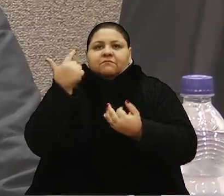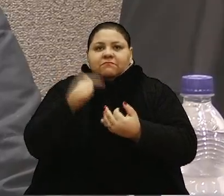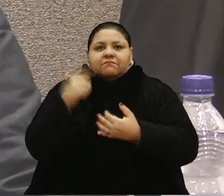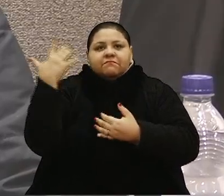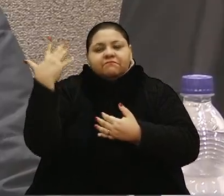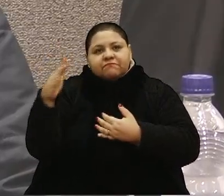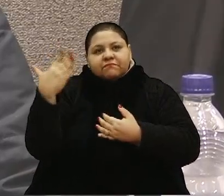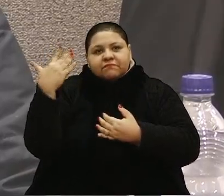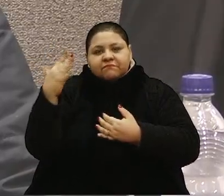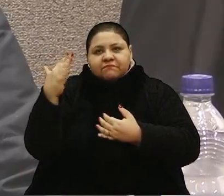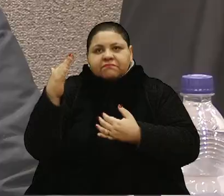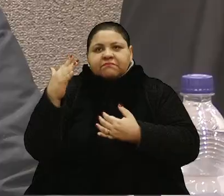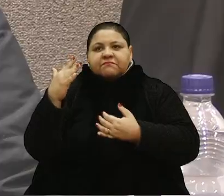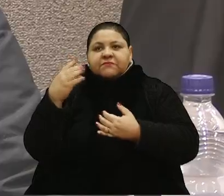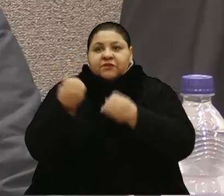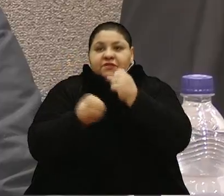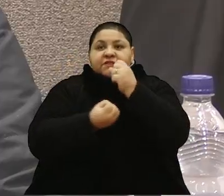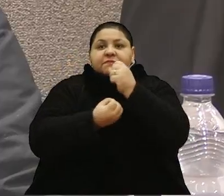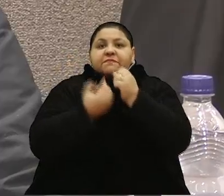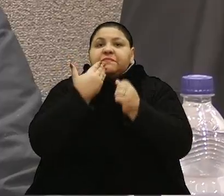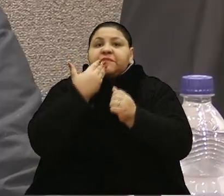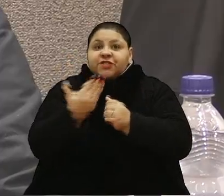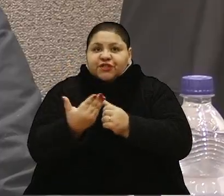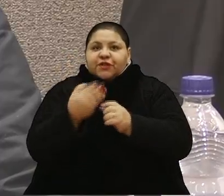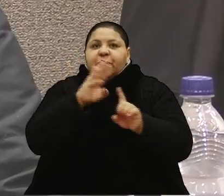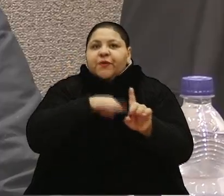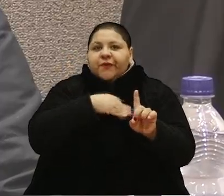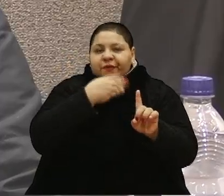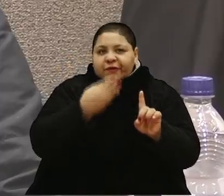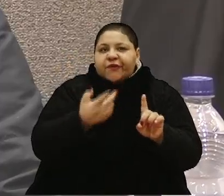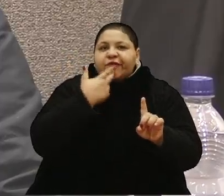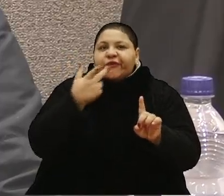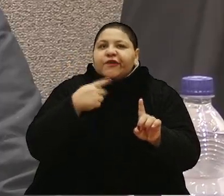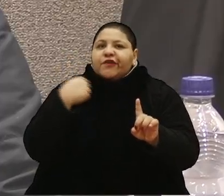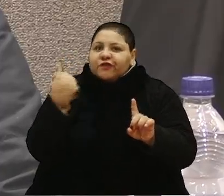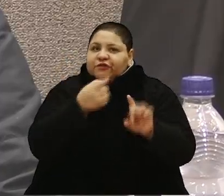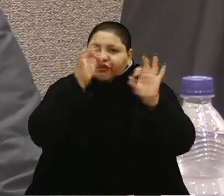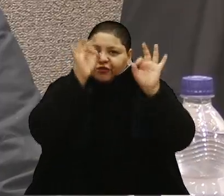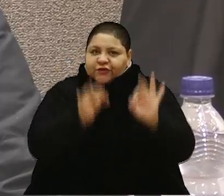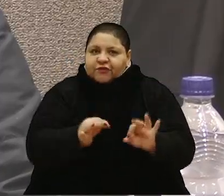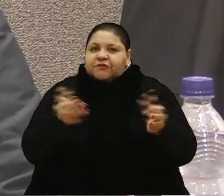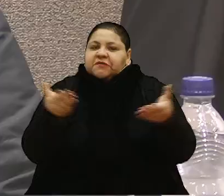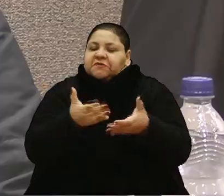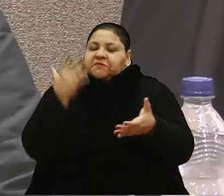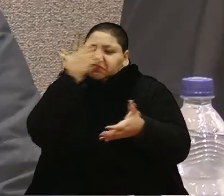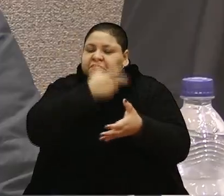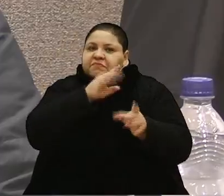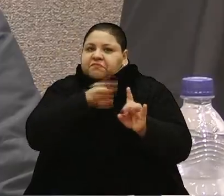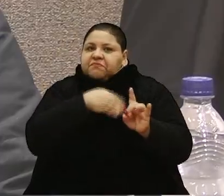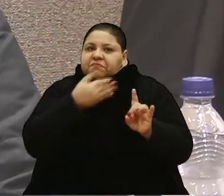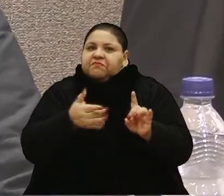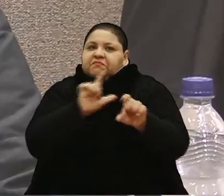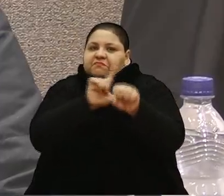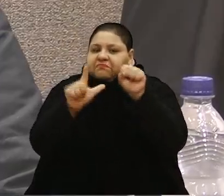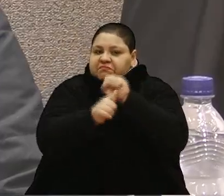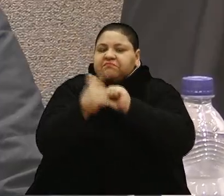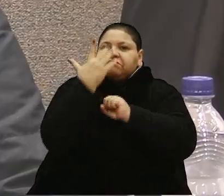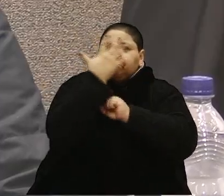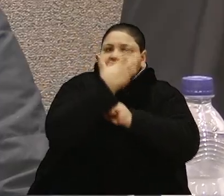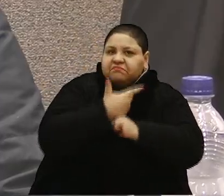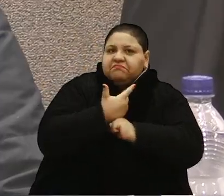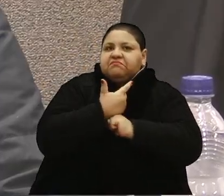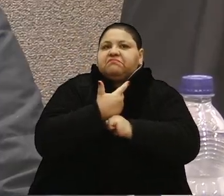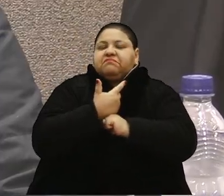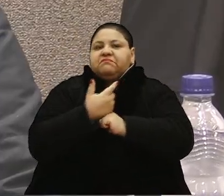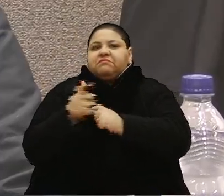parabéns aos proponentes, e dizer que estamos fazendo justiça. Vai ficar uma bela homenagem, um loteamento bonito,